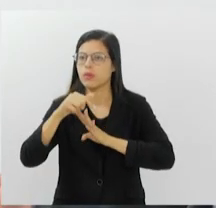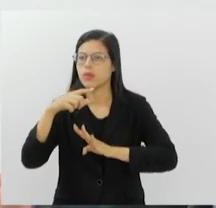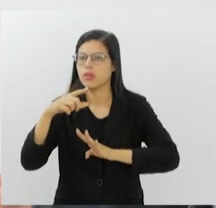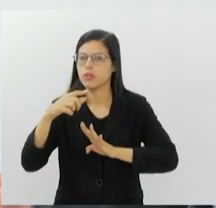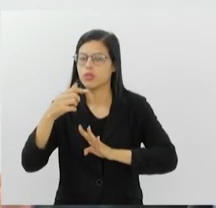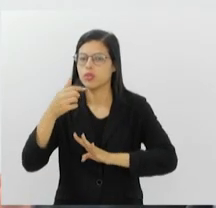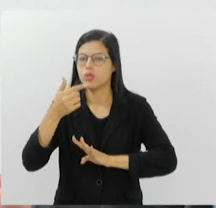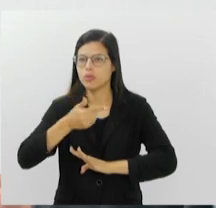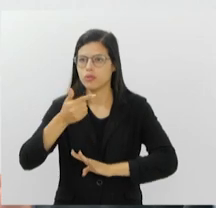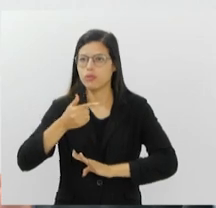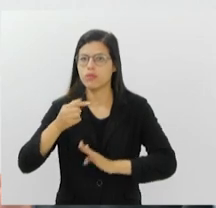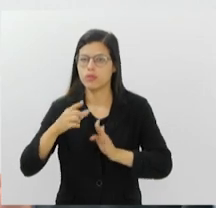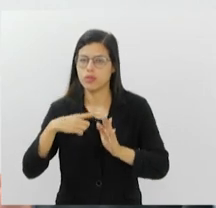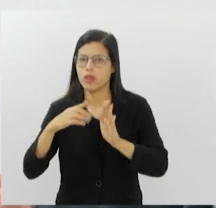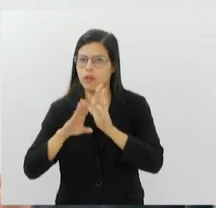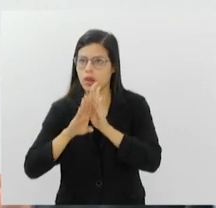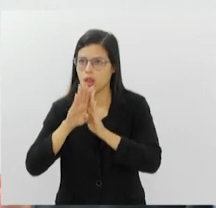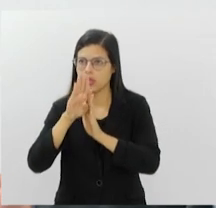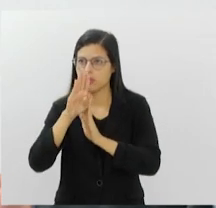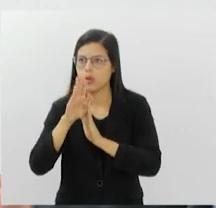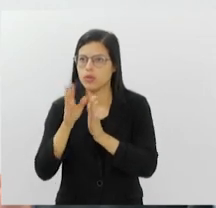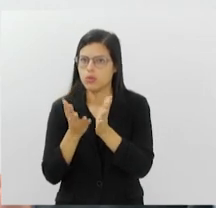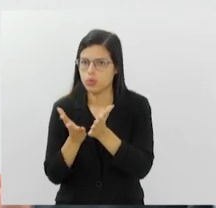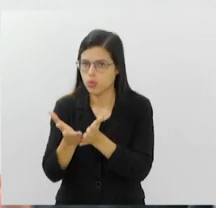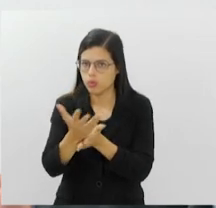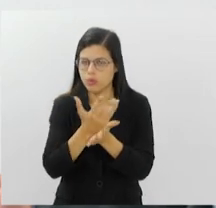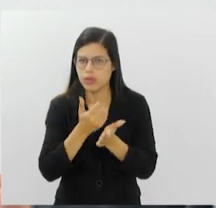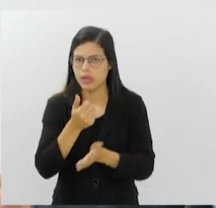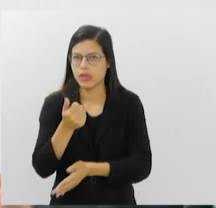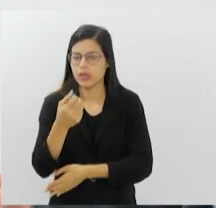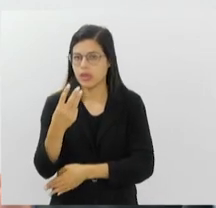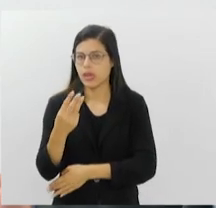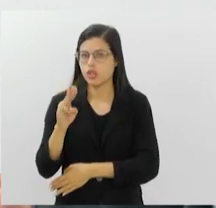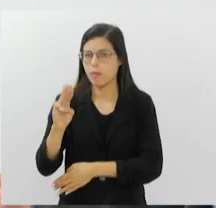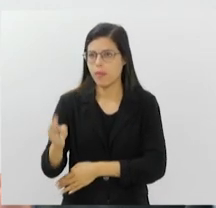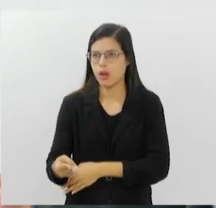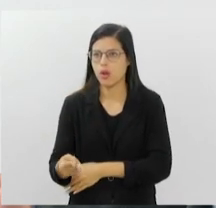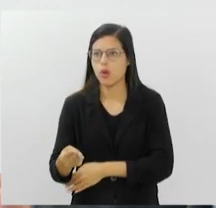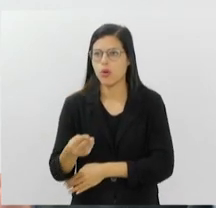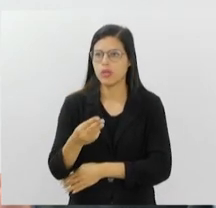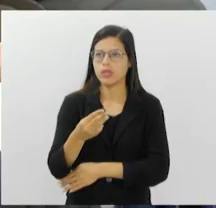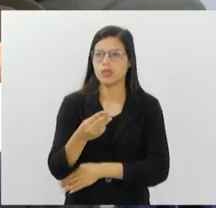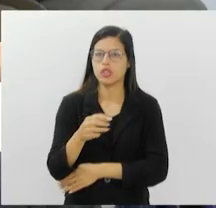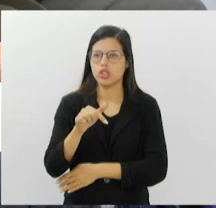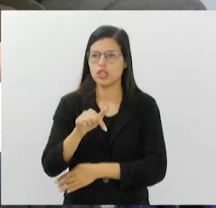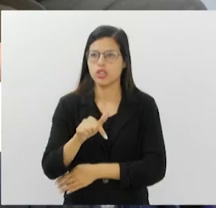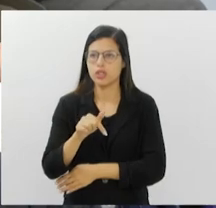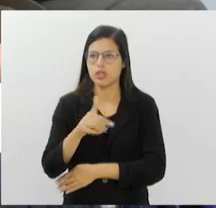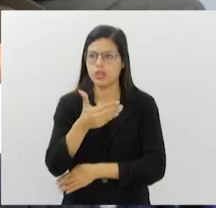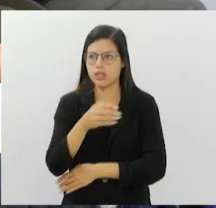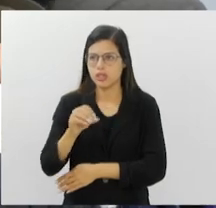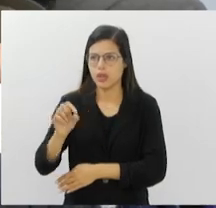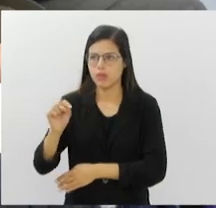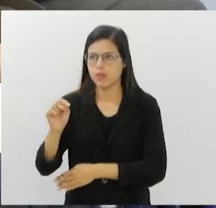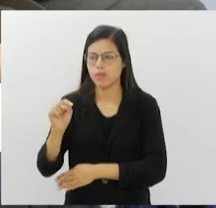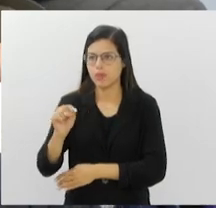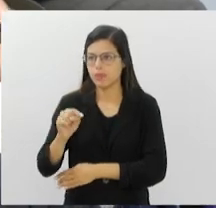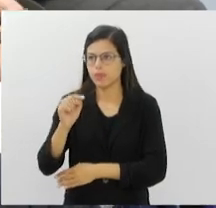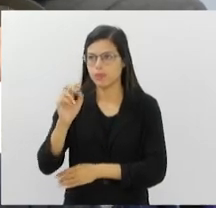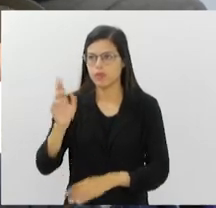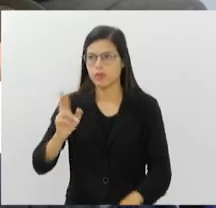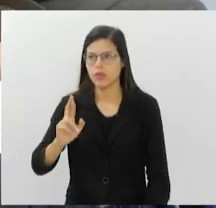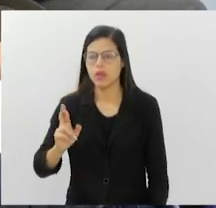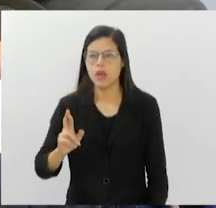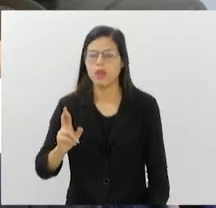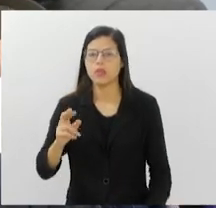de 5,1%, ou seja, de 3 bilhões e 100 milhões de reais, causado principalmente pelo impacto da